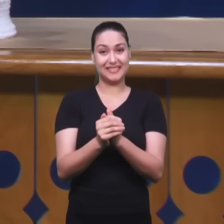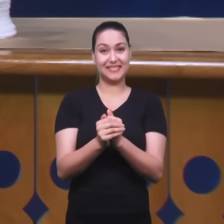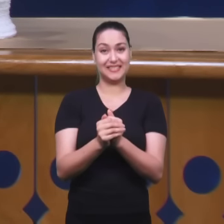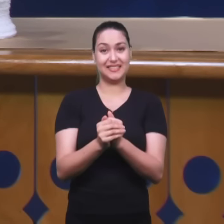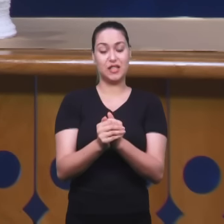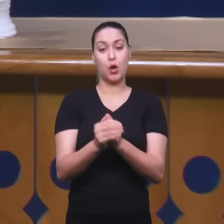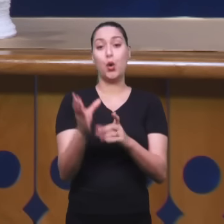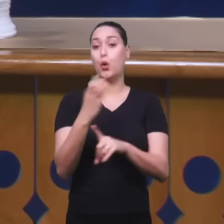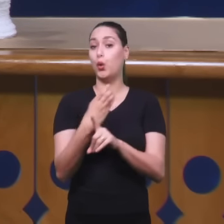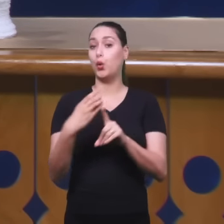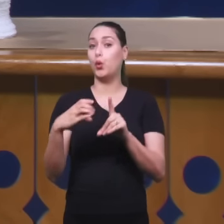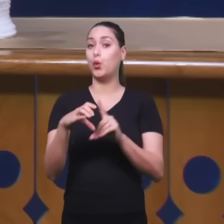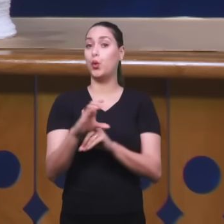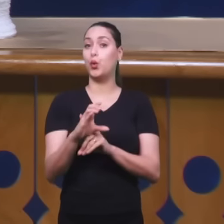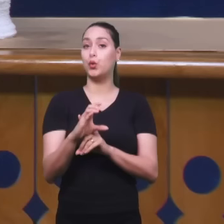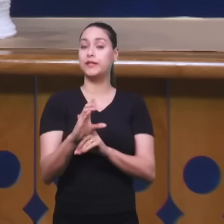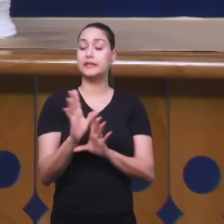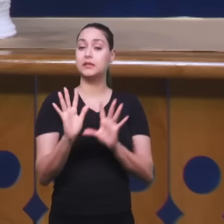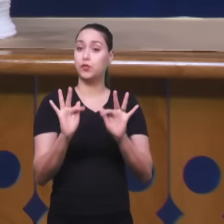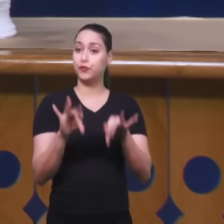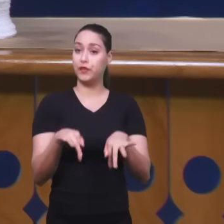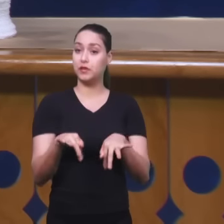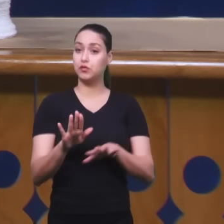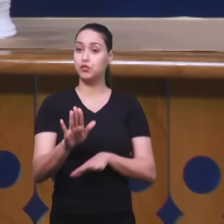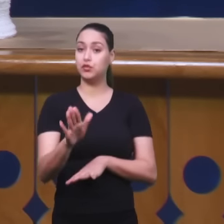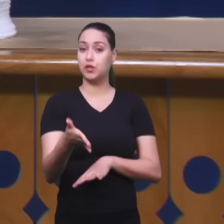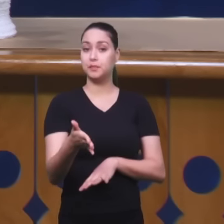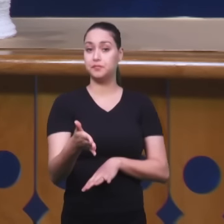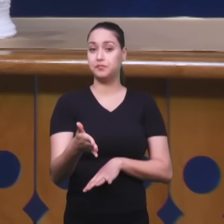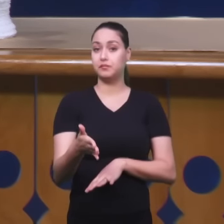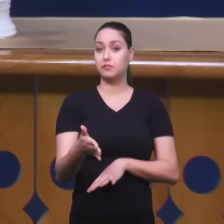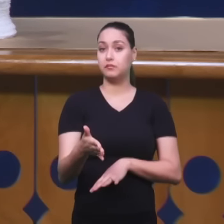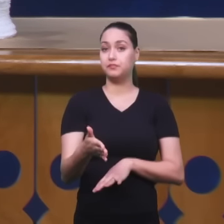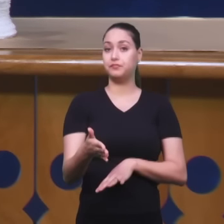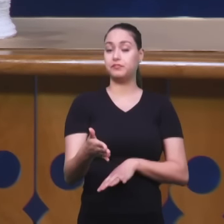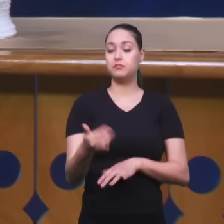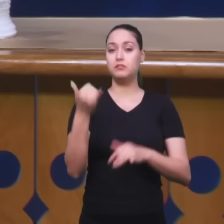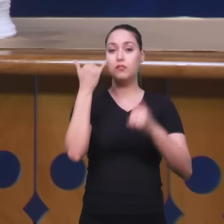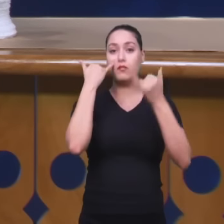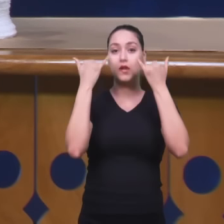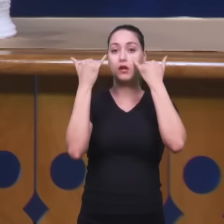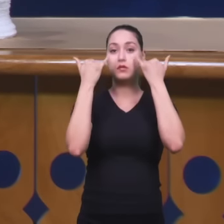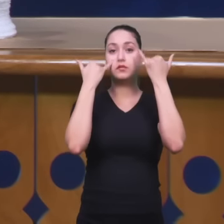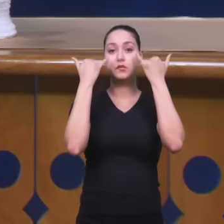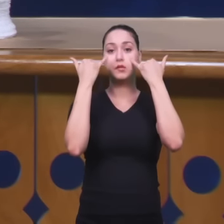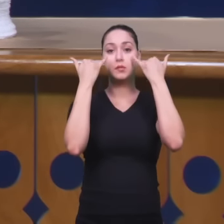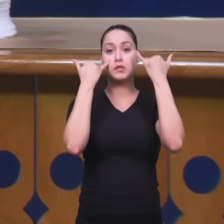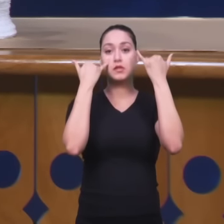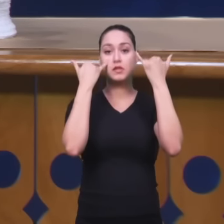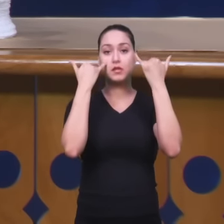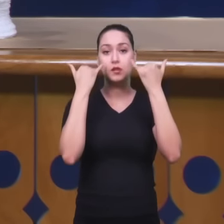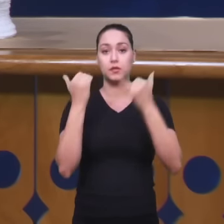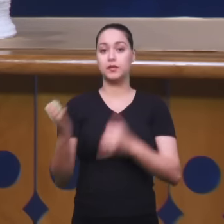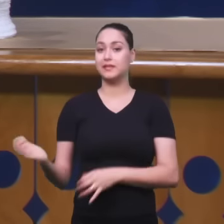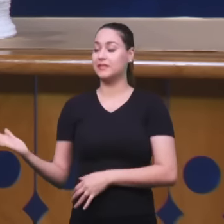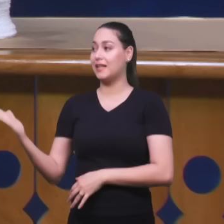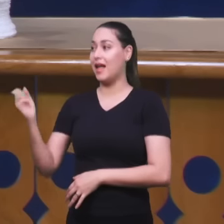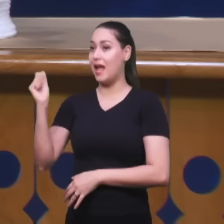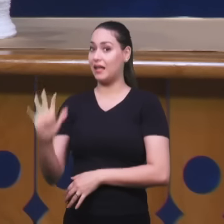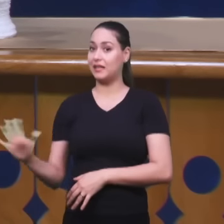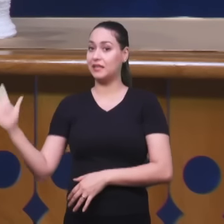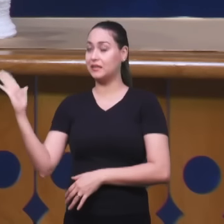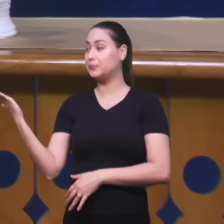O nosso culto está encerrado Nós gostaríamos de informar Que nós temos aqui na tela